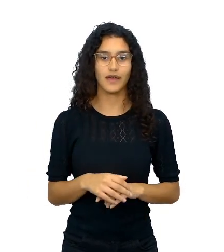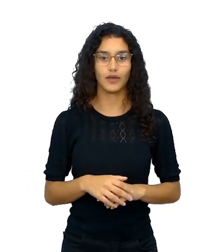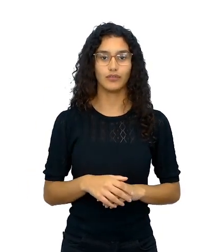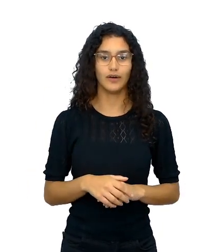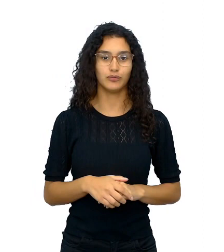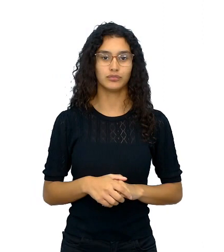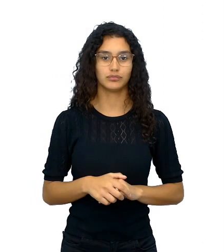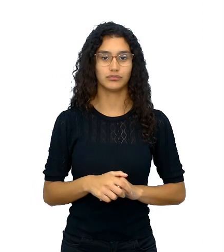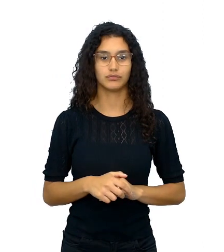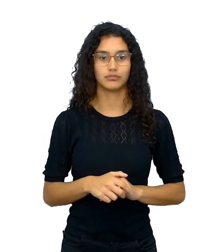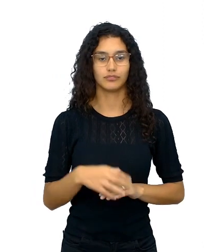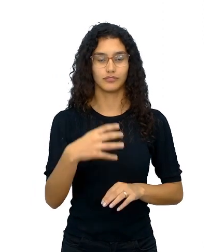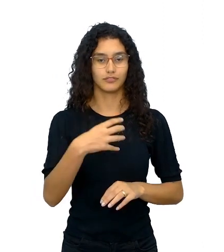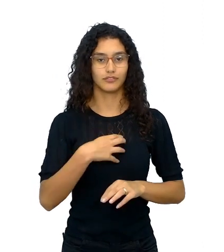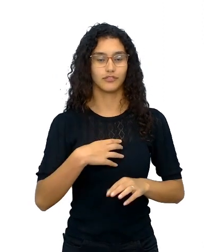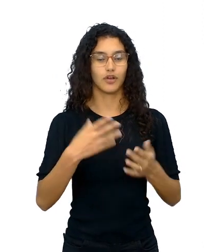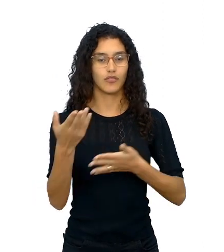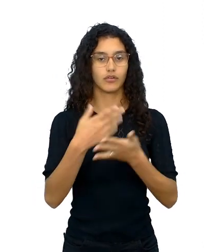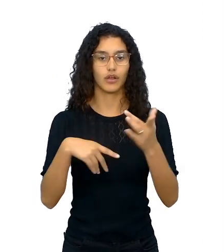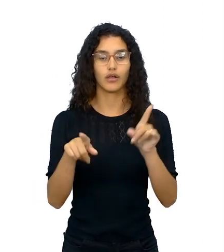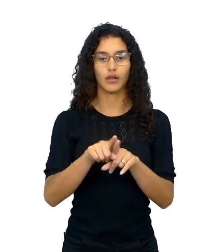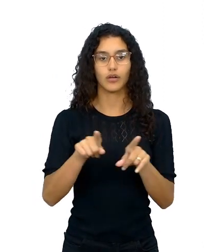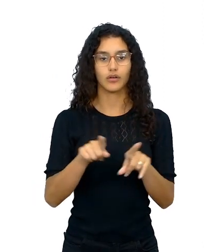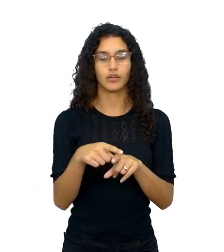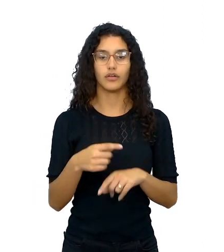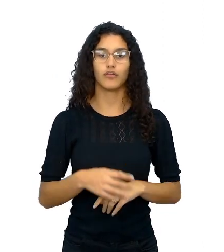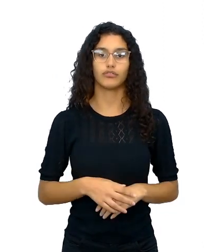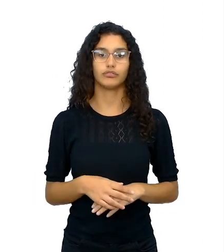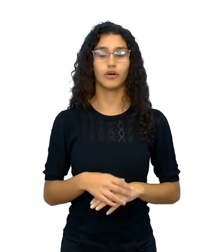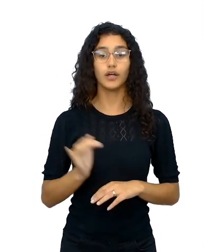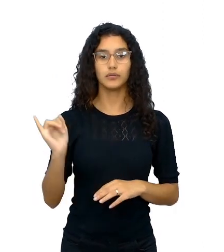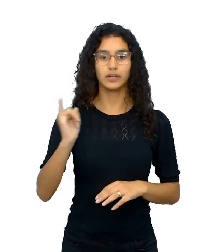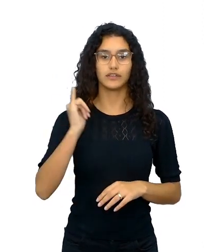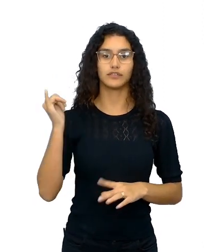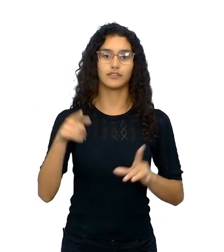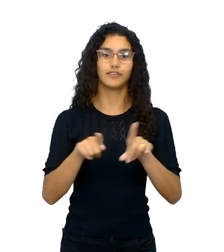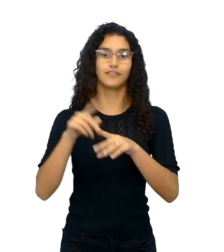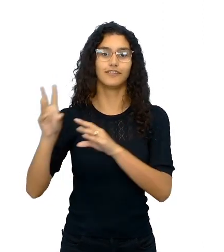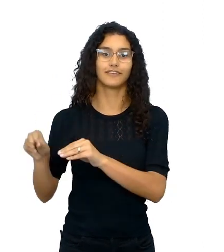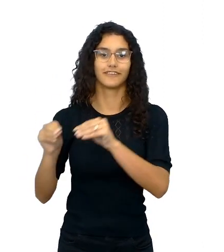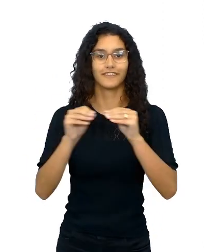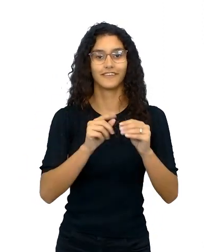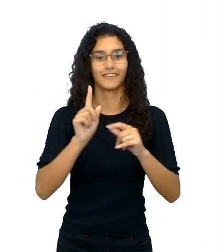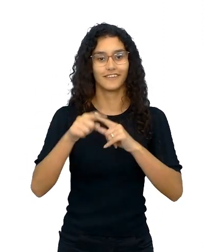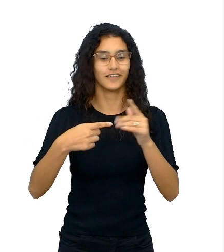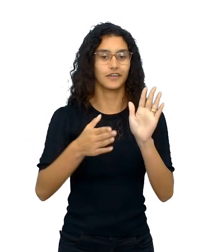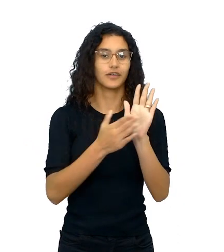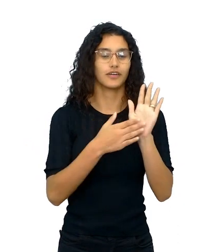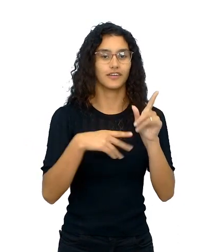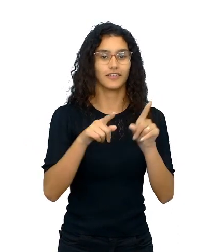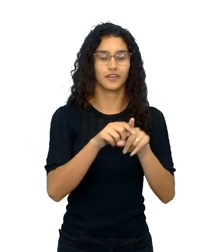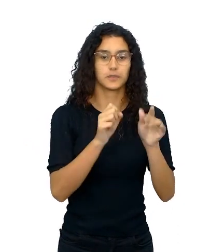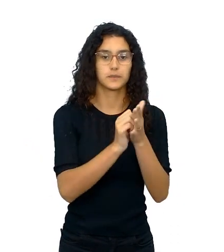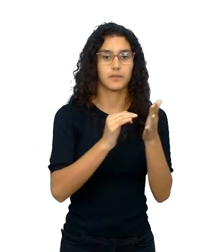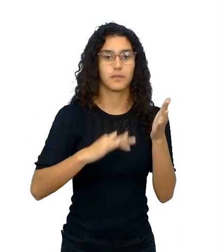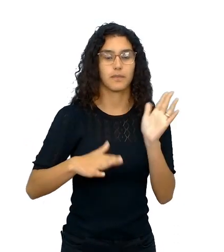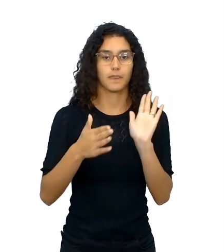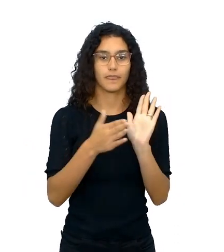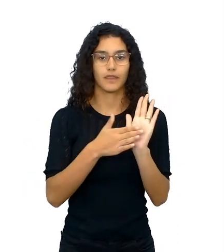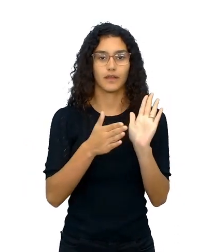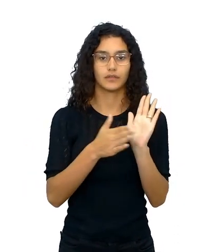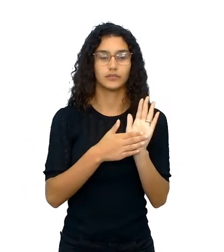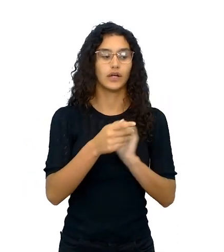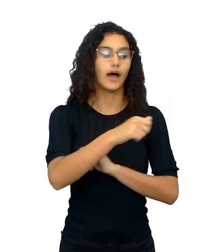né, de forma revezada e tal. Tá? Mas é importante fazer a leitura e depois propor as atividades para o aluno, né? São